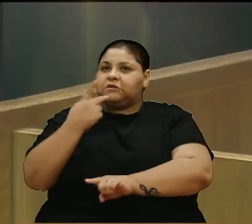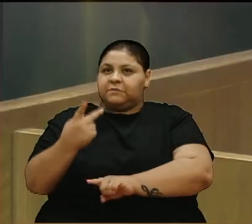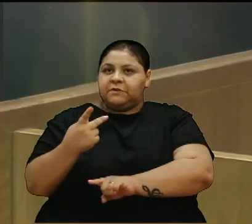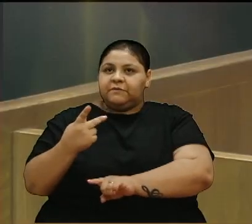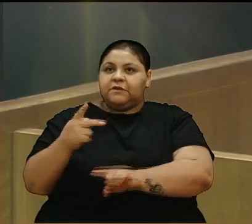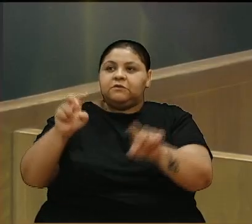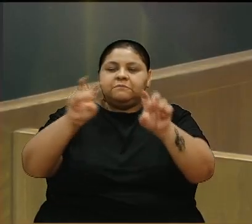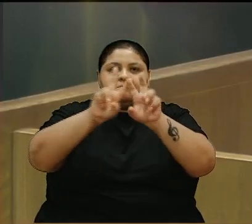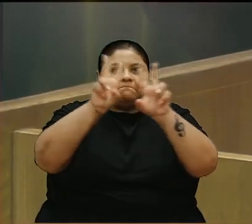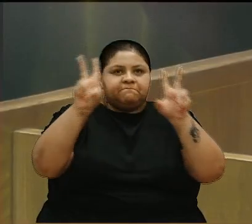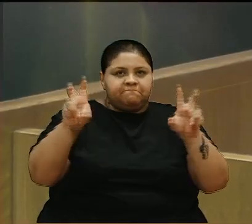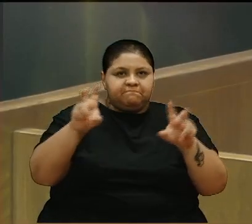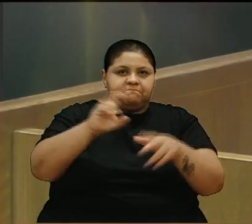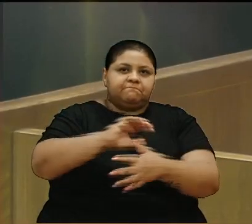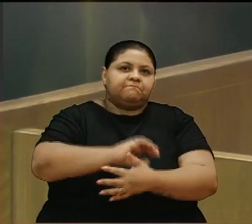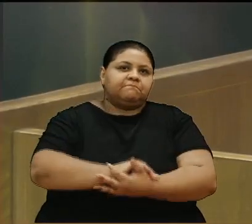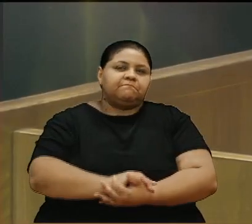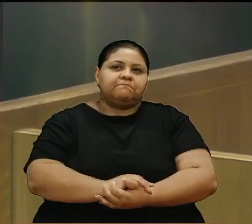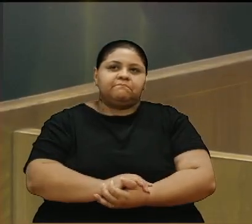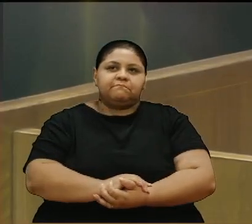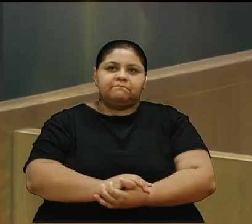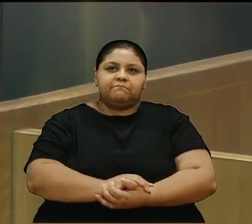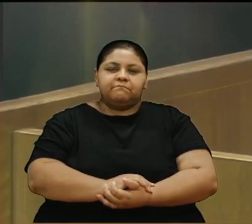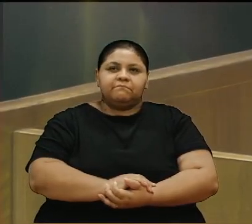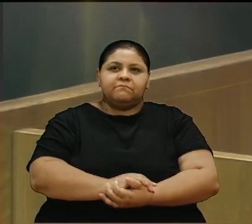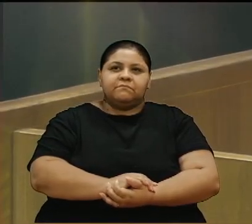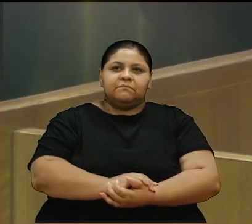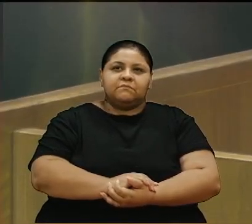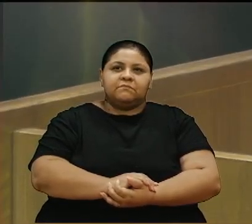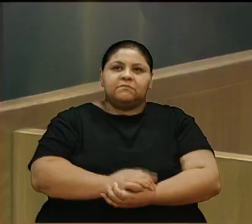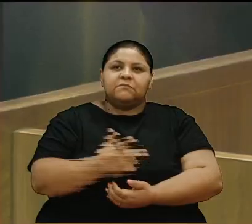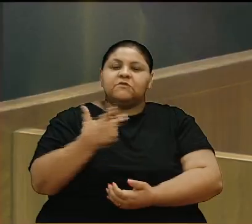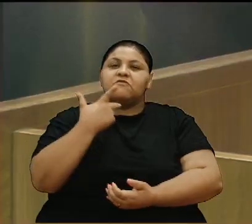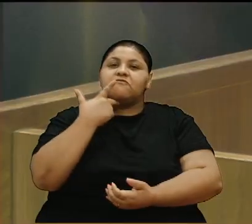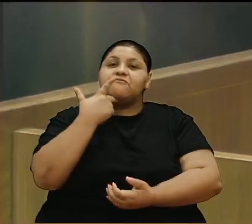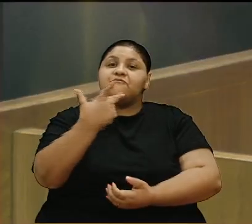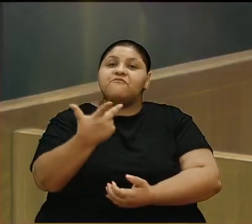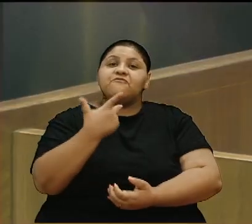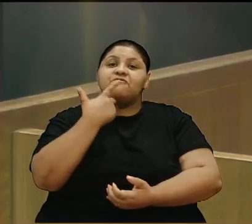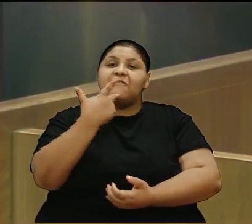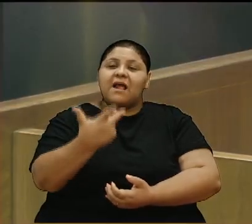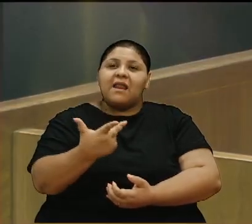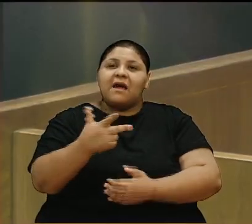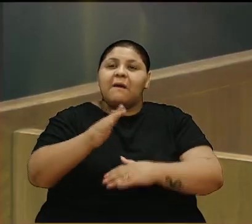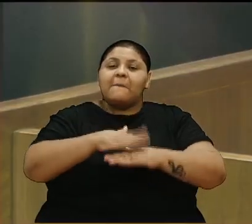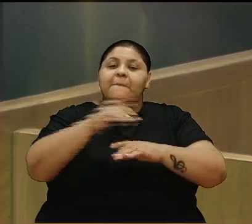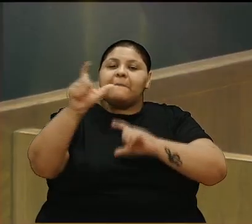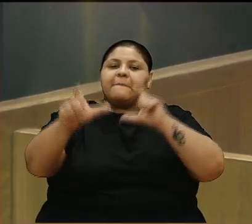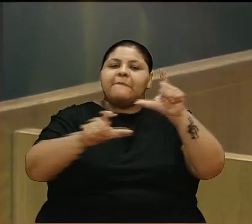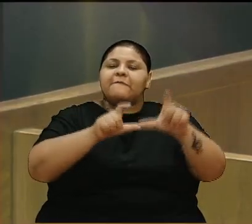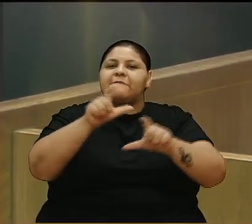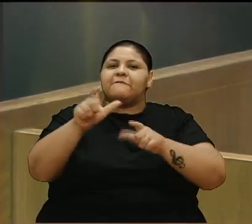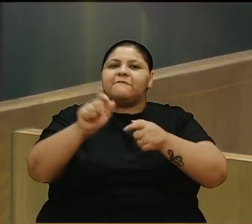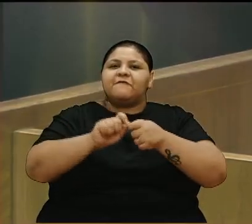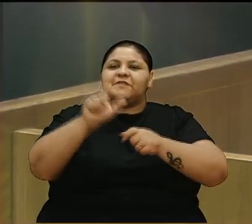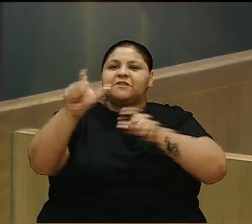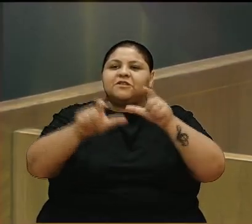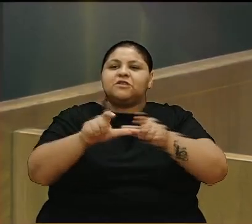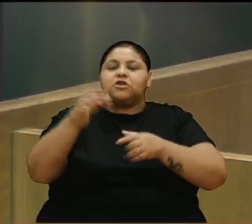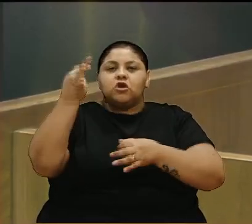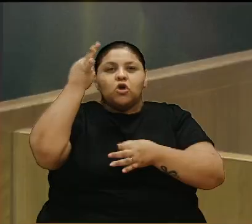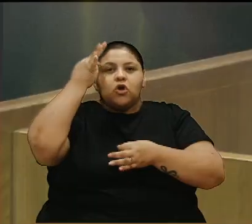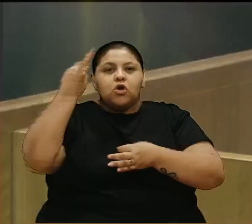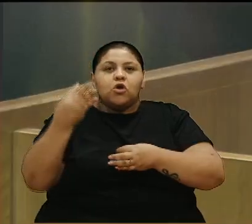questão. A questão de contar mais para as pessoas, de fazer com que as pessoas entendam o que é e quais são